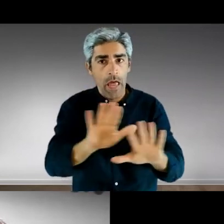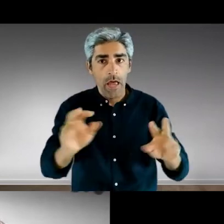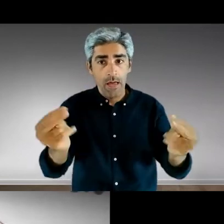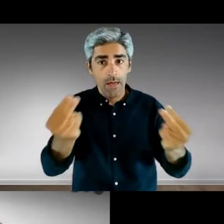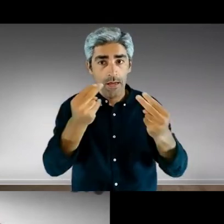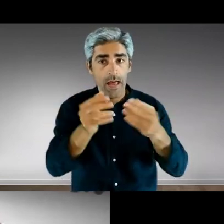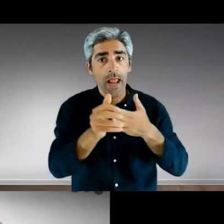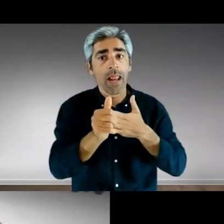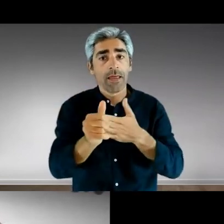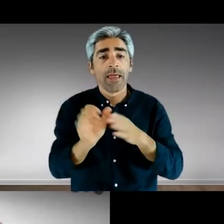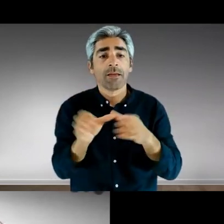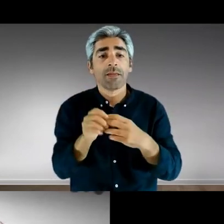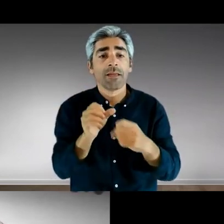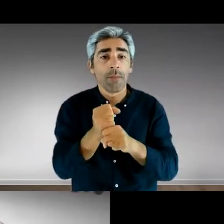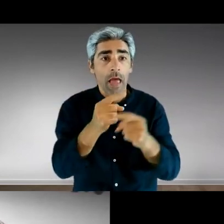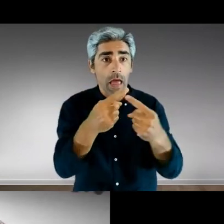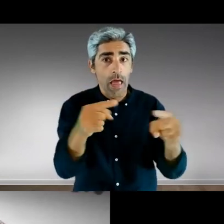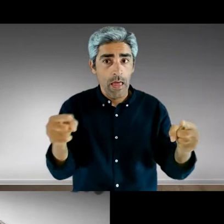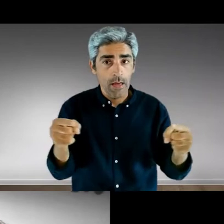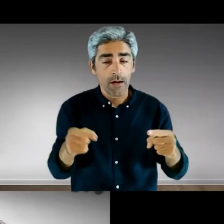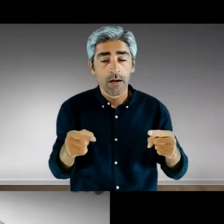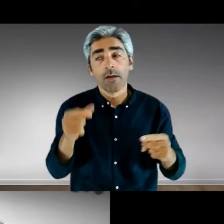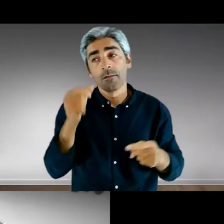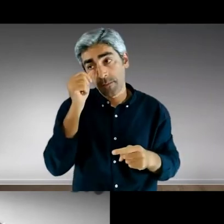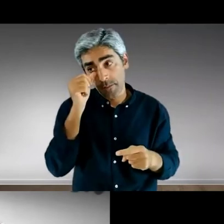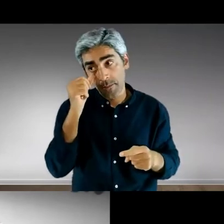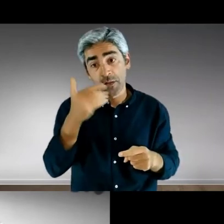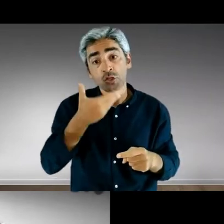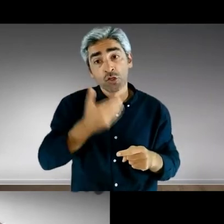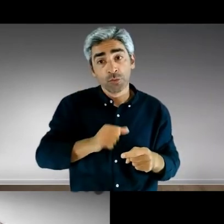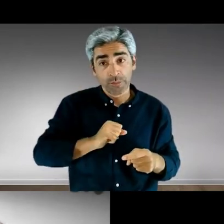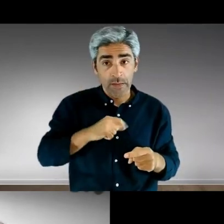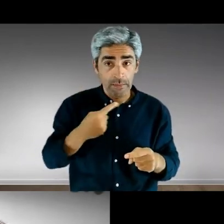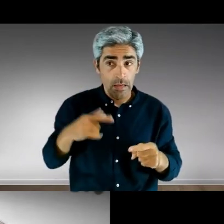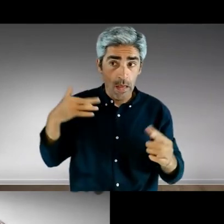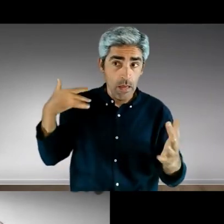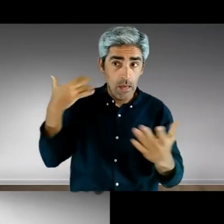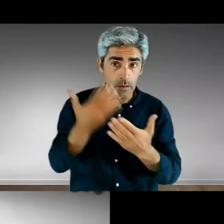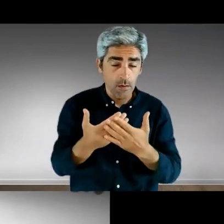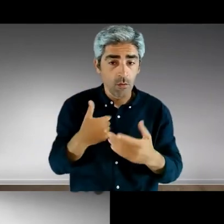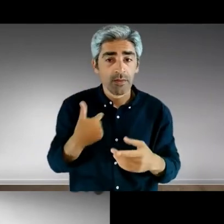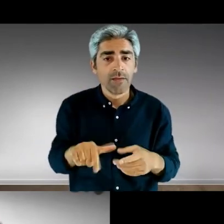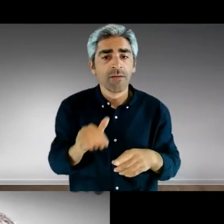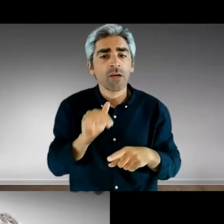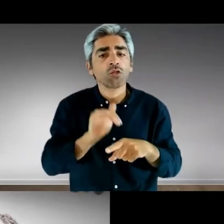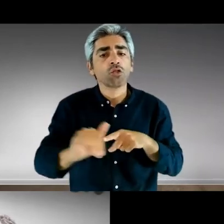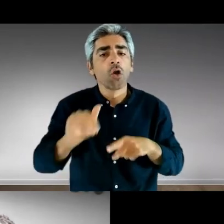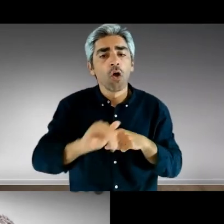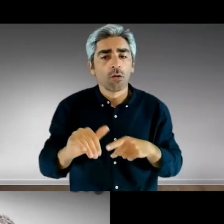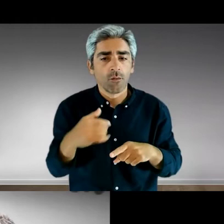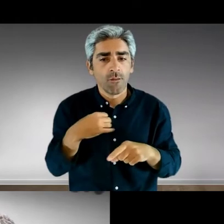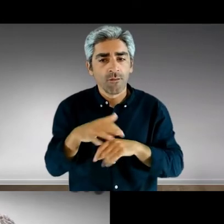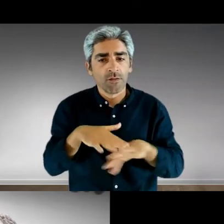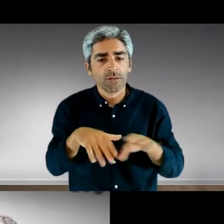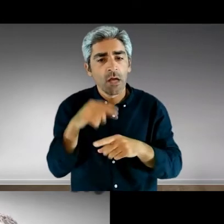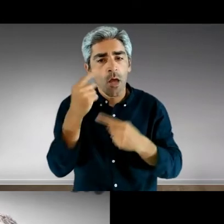líder de uma equipa de trabalho, de um grupo de trabalho, pela experiência que tenho, também tive a sorte de ter feito